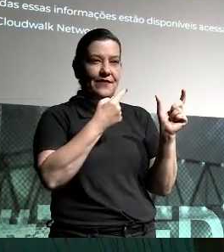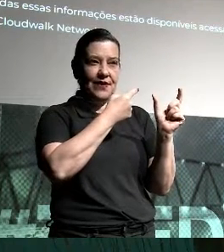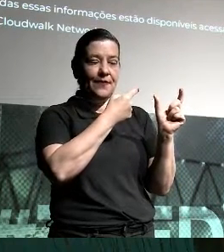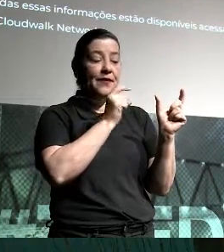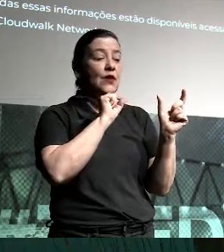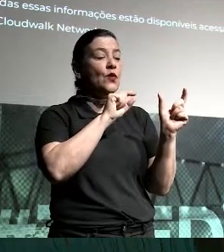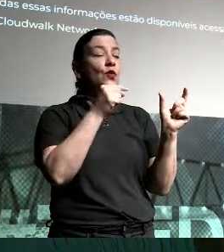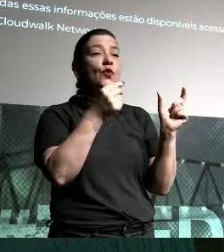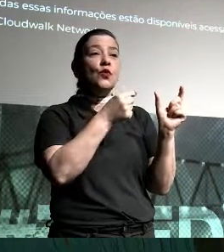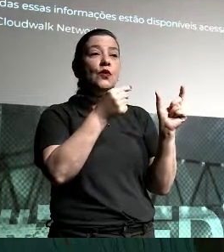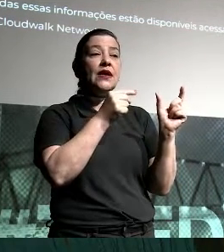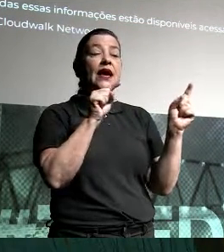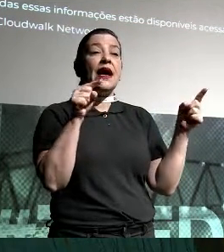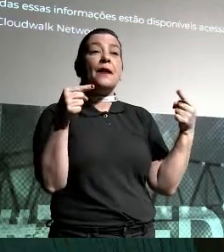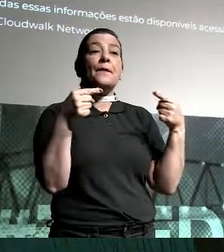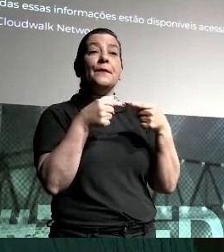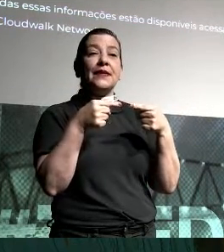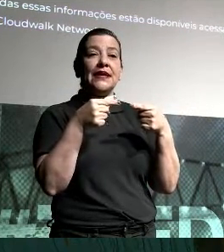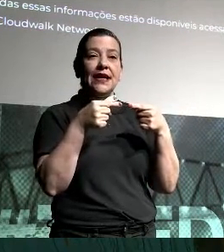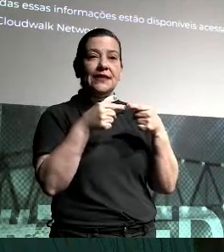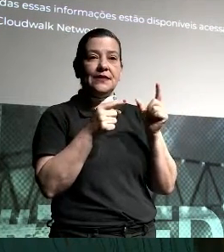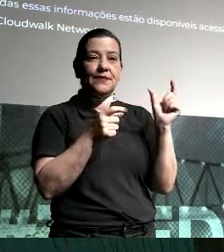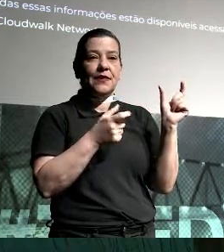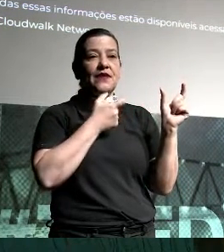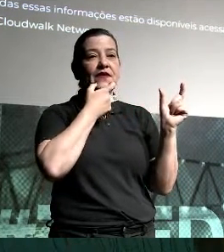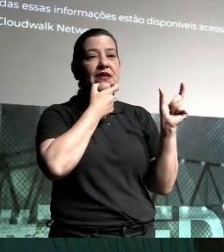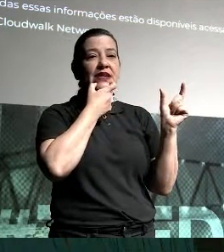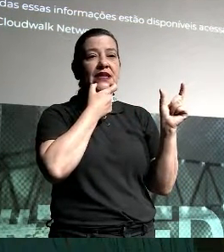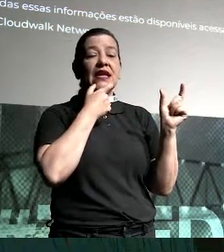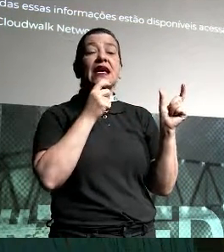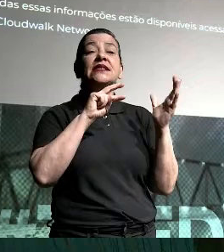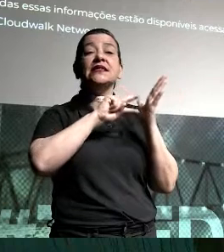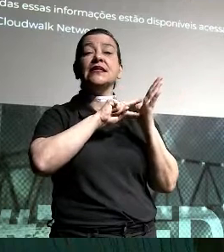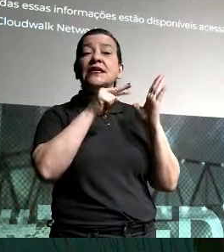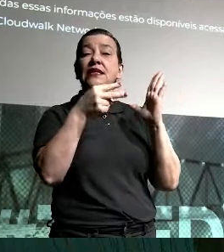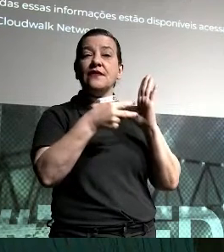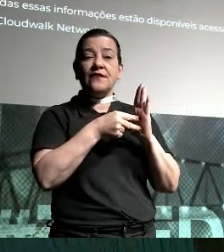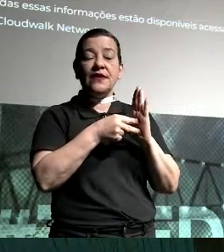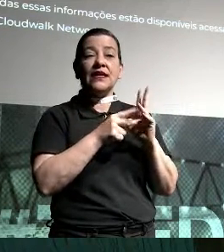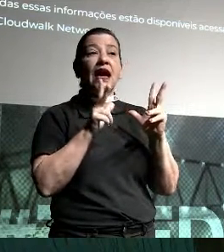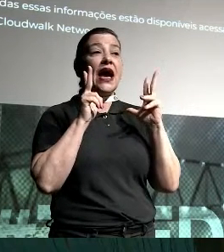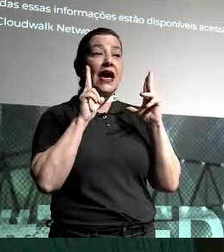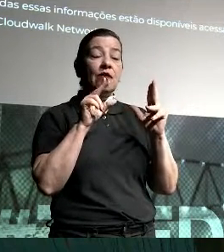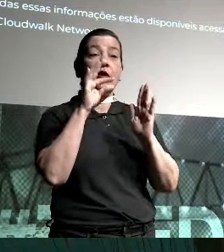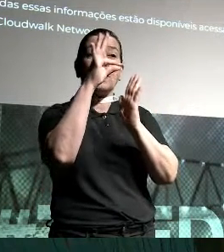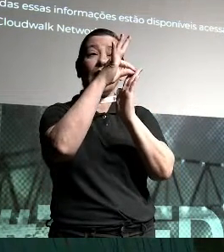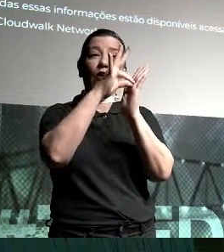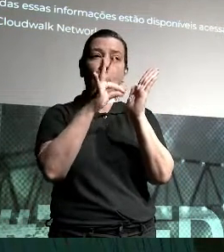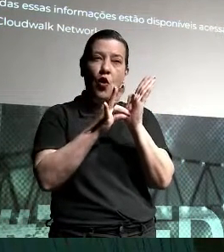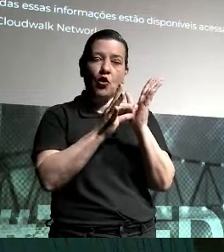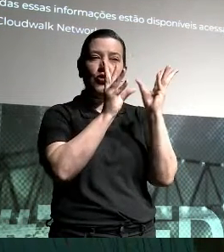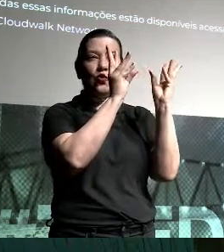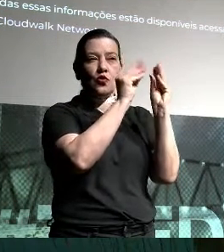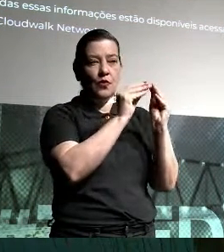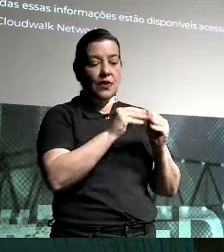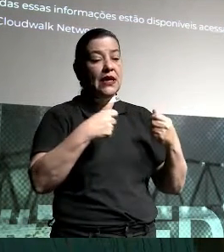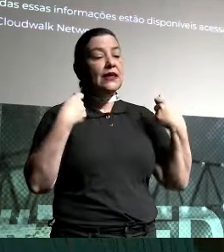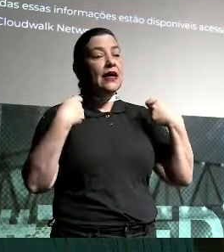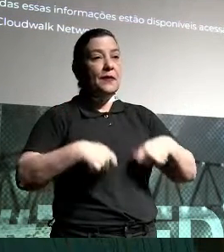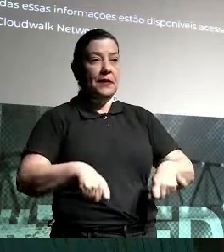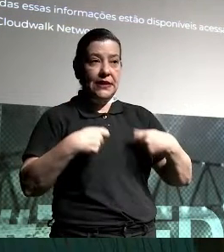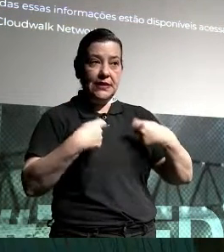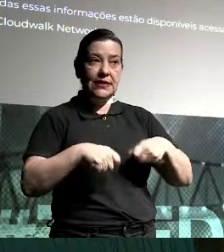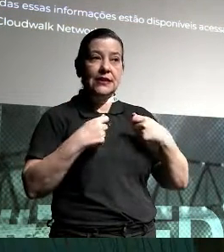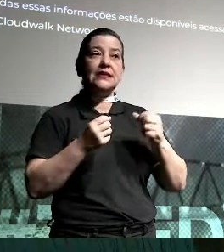para Application Binary Interface, né? Ele é basicamente como uma API para código compilado. A gente precisa disso para se comunicar